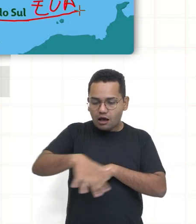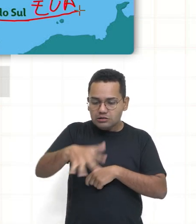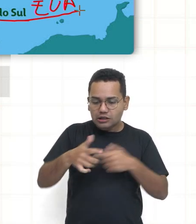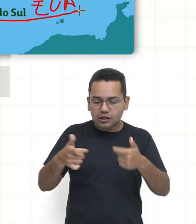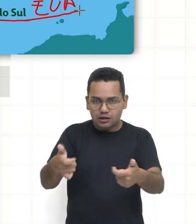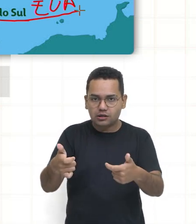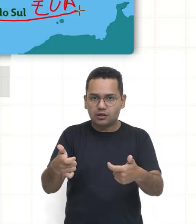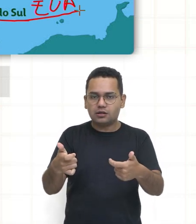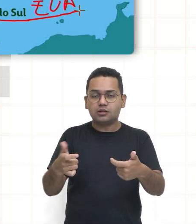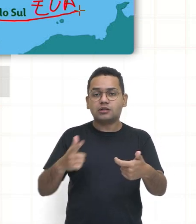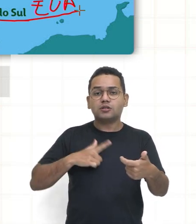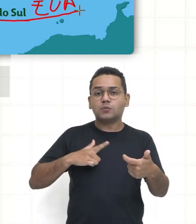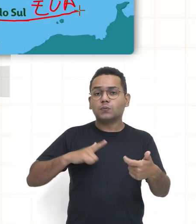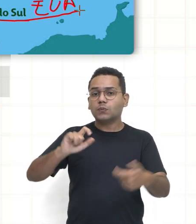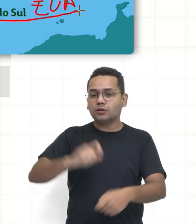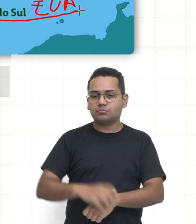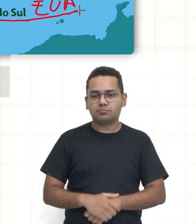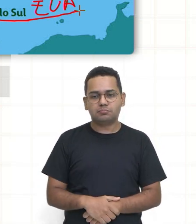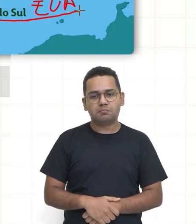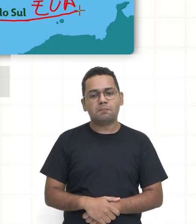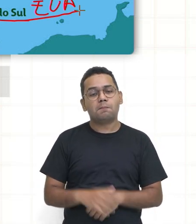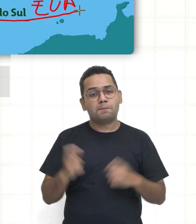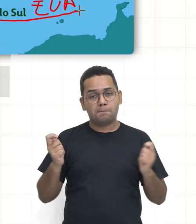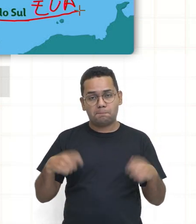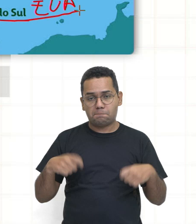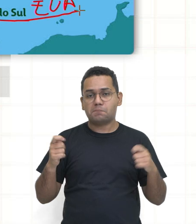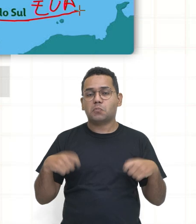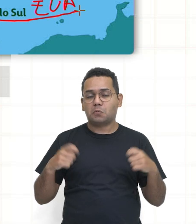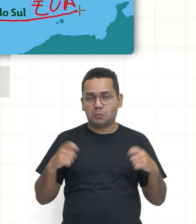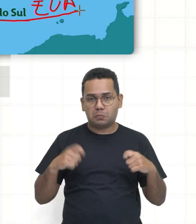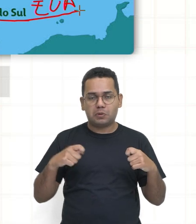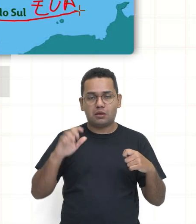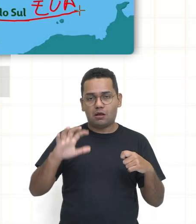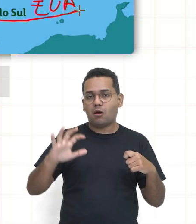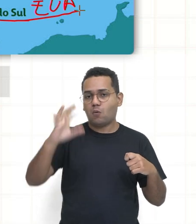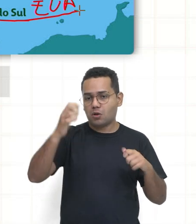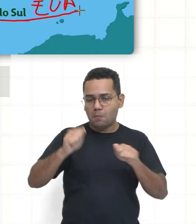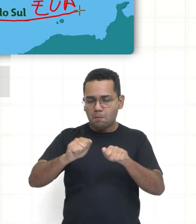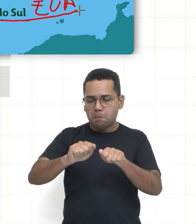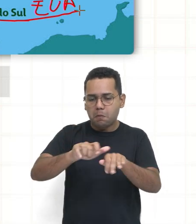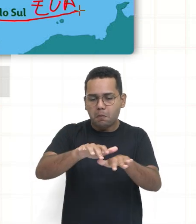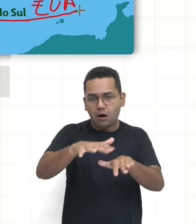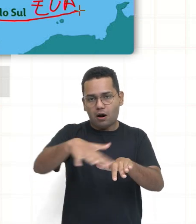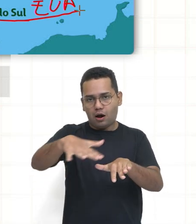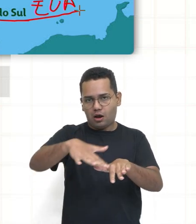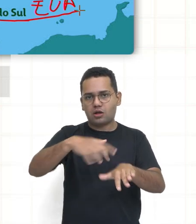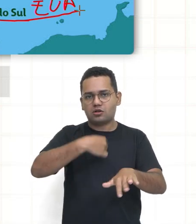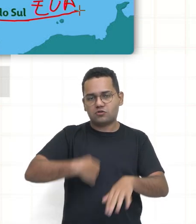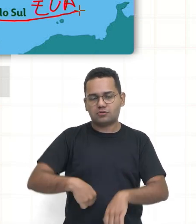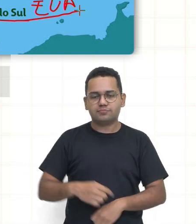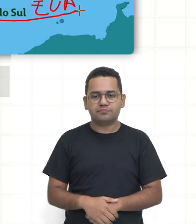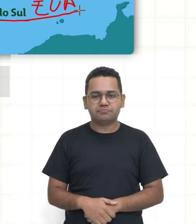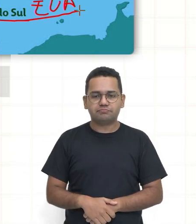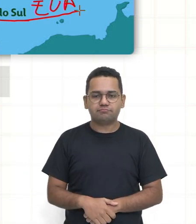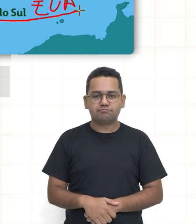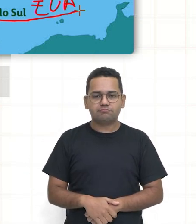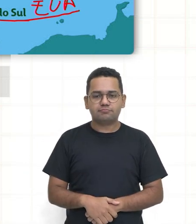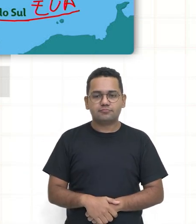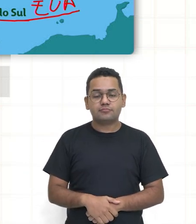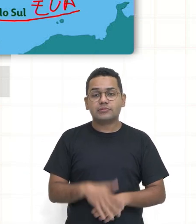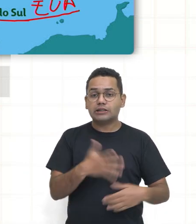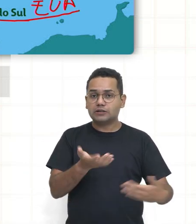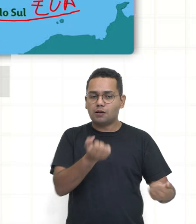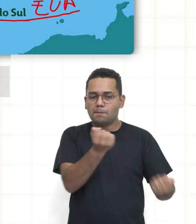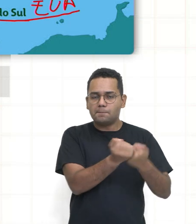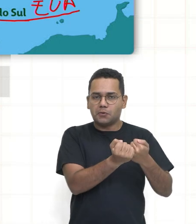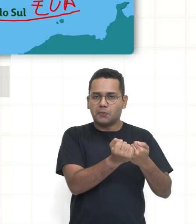bastante delicada por um possível ataque dos Estados Unidos ao nosso território. E é por isso, né, que a China vai apoiar